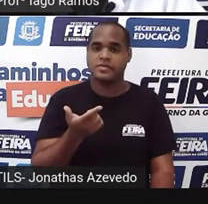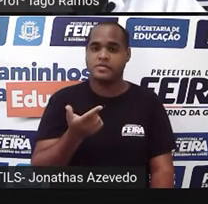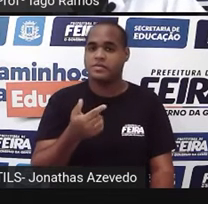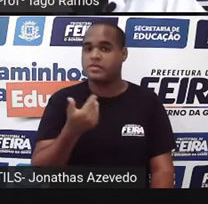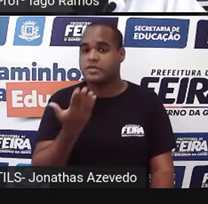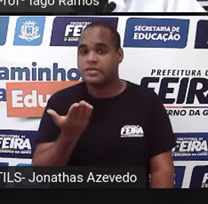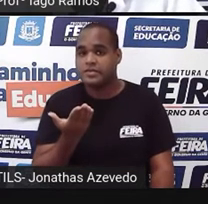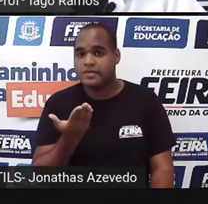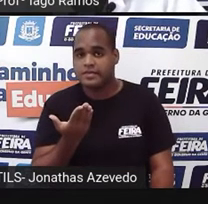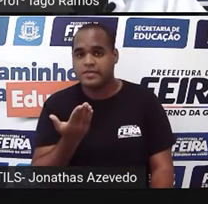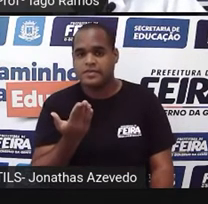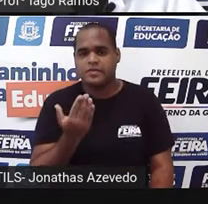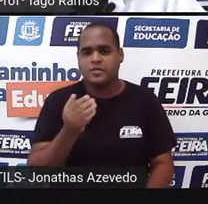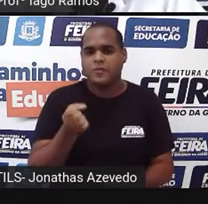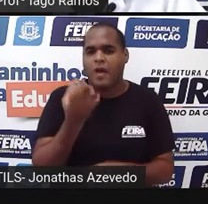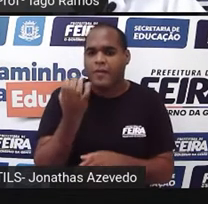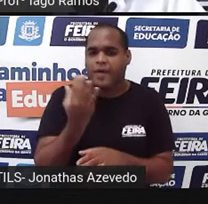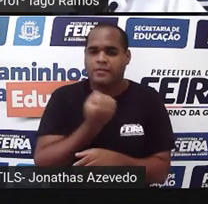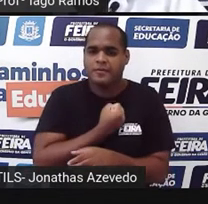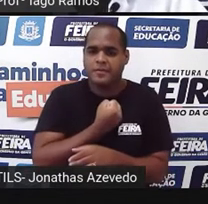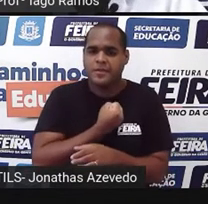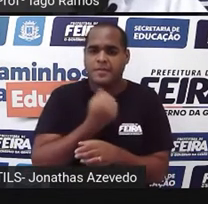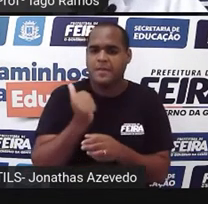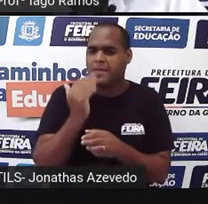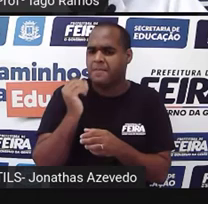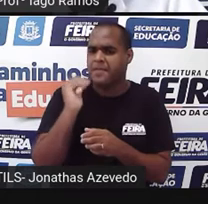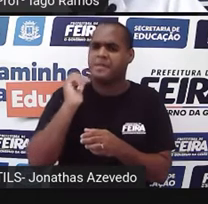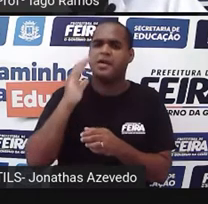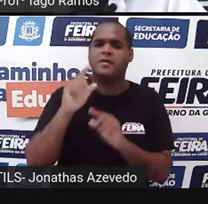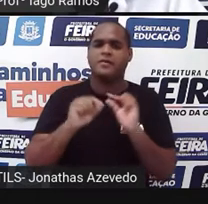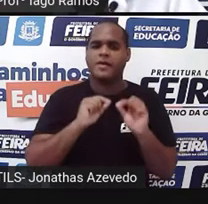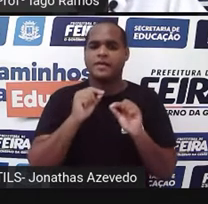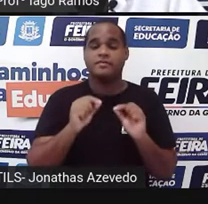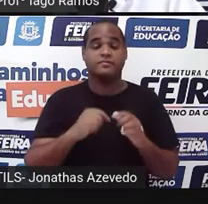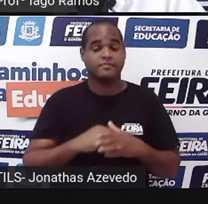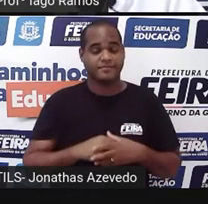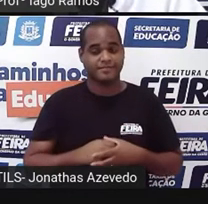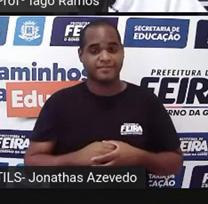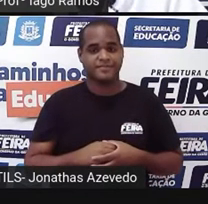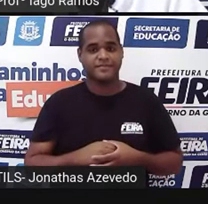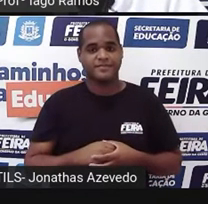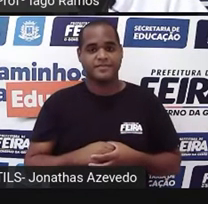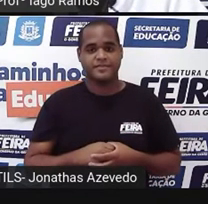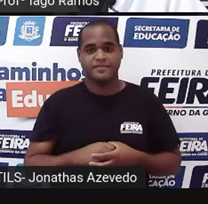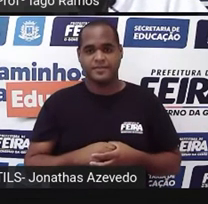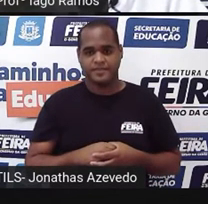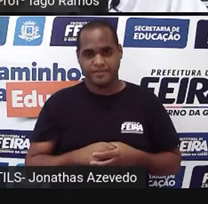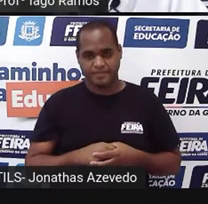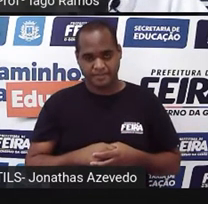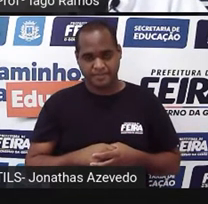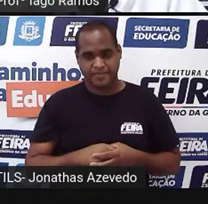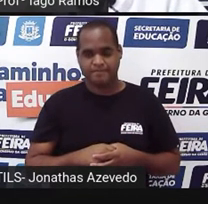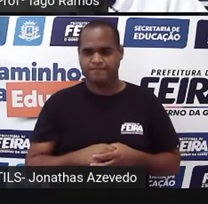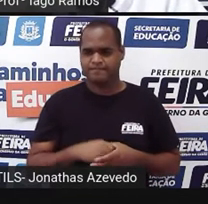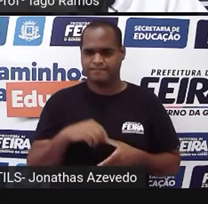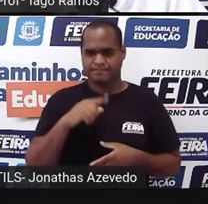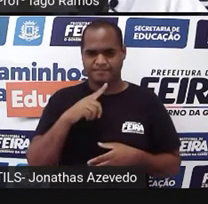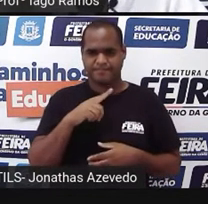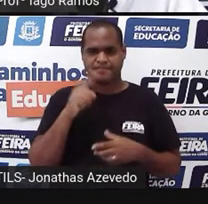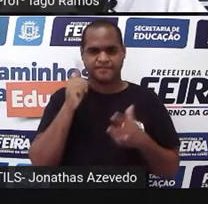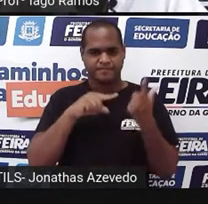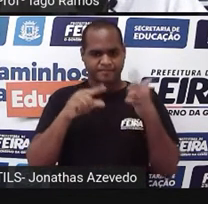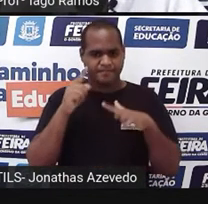Oi e aí qual o maior número que você consegue imaginar e tenta escrever esse número